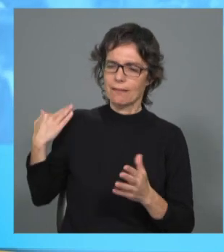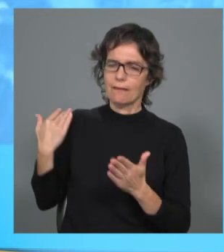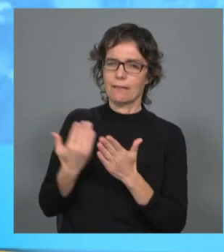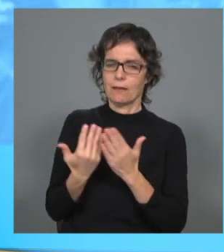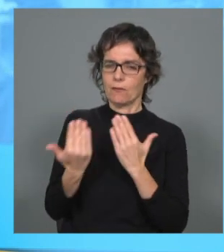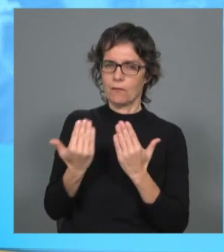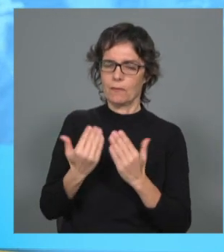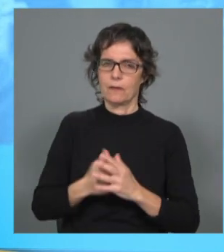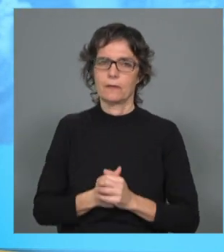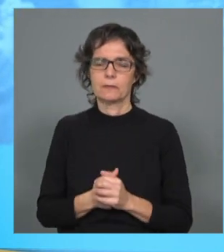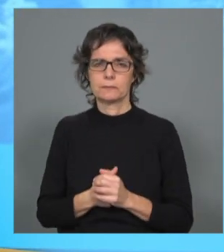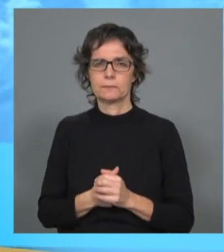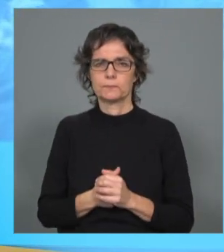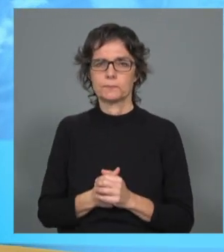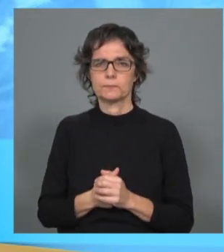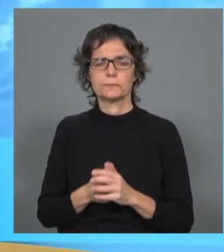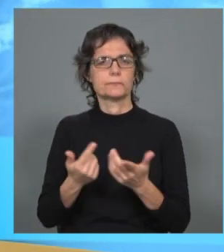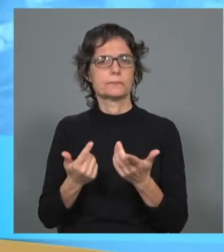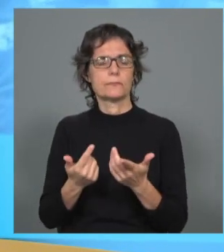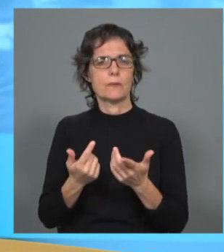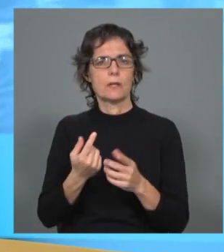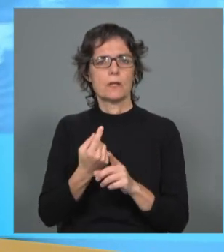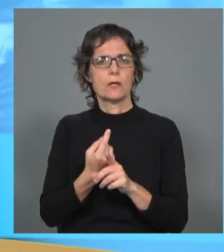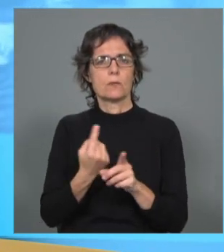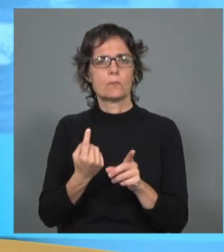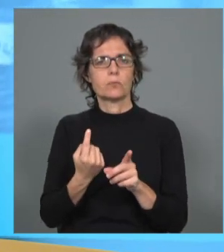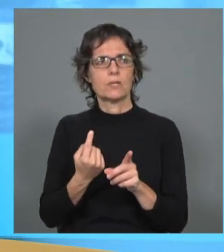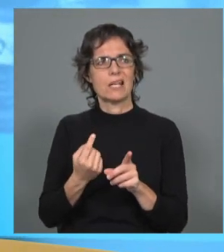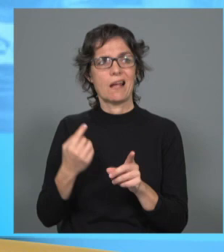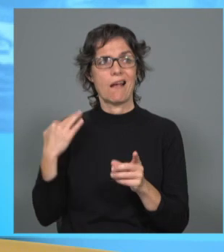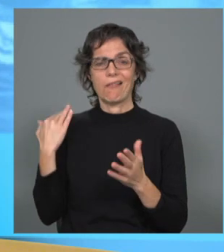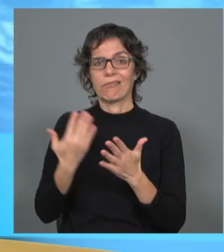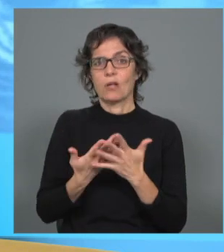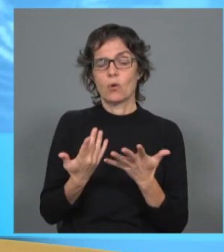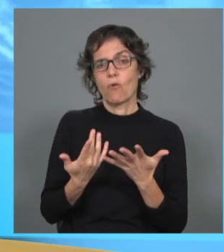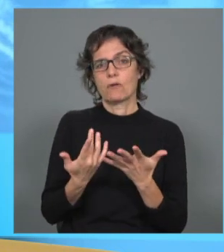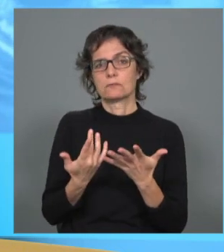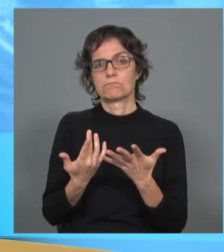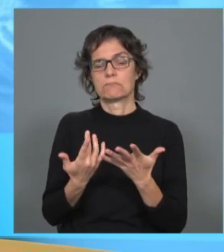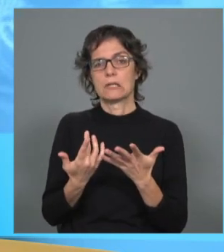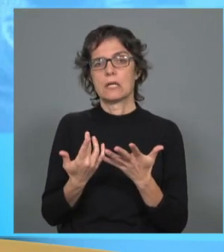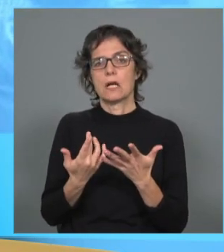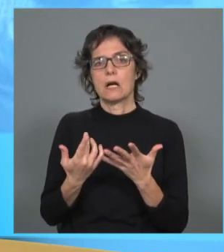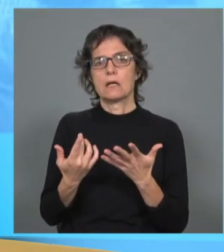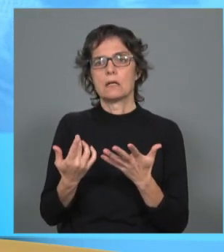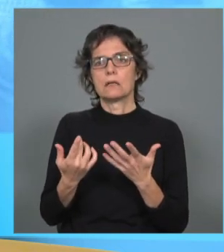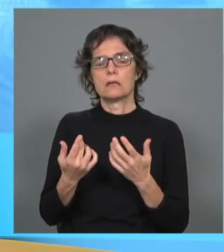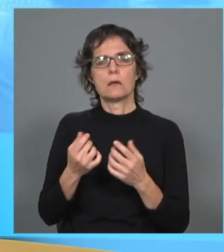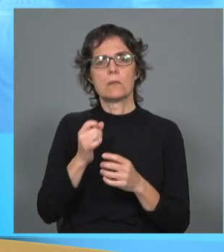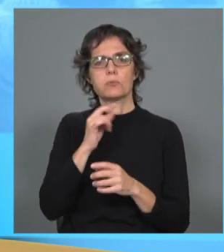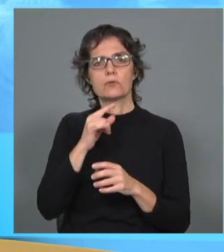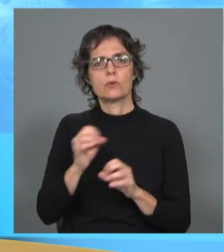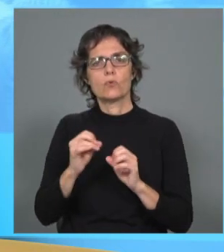até ao momento, de facto, tenha acontecido um serviço com um determinado perfil, com determinadas características, e se